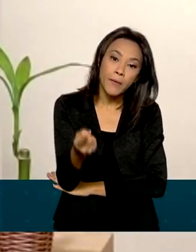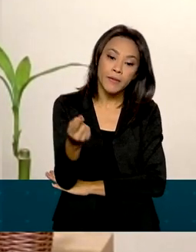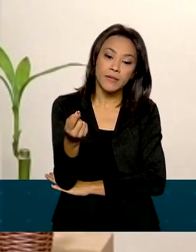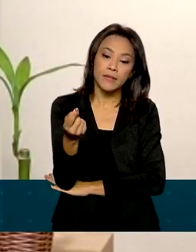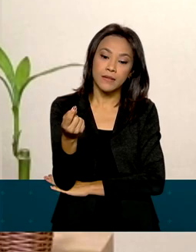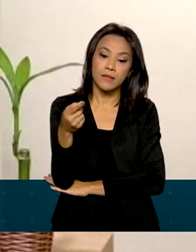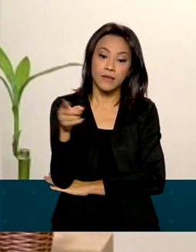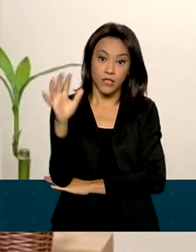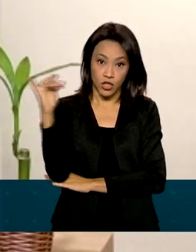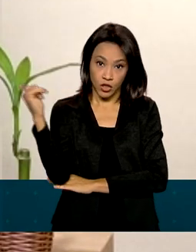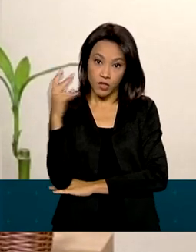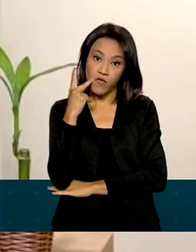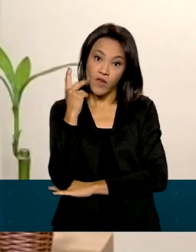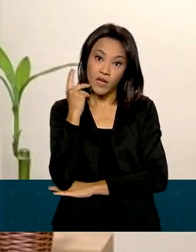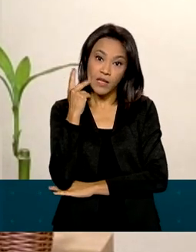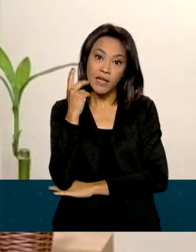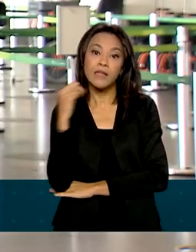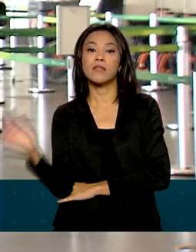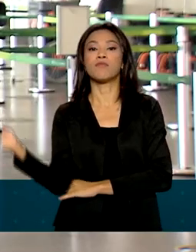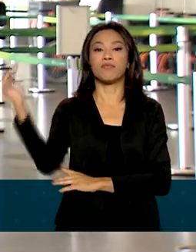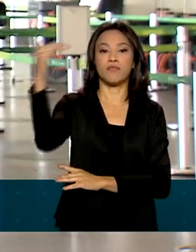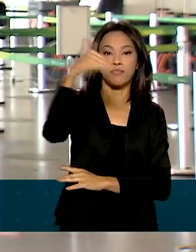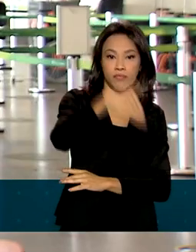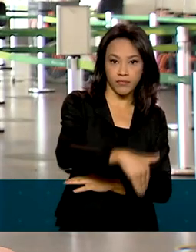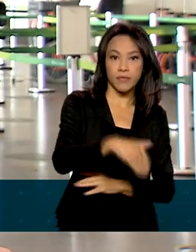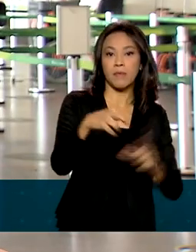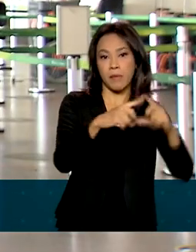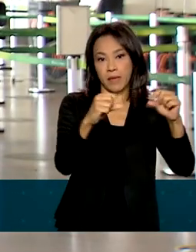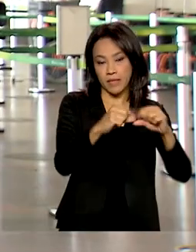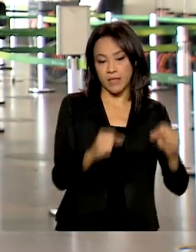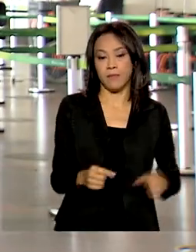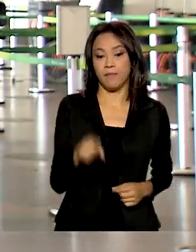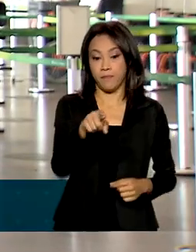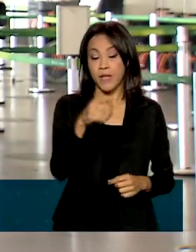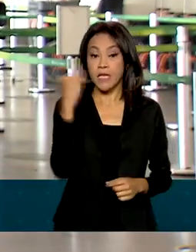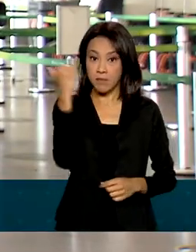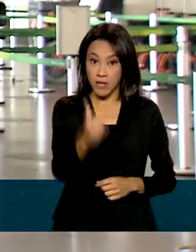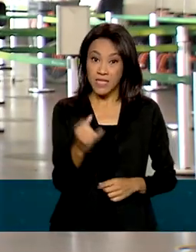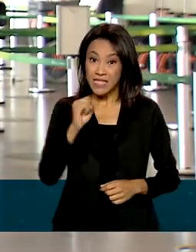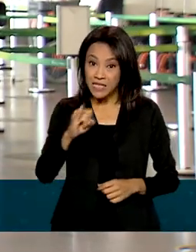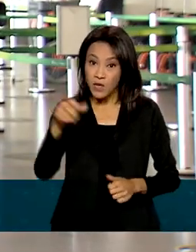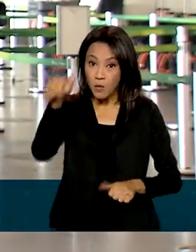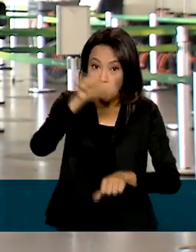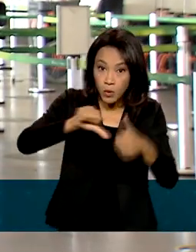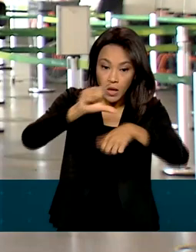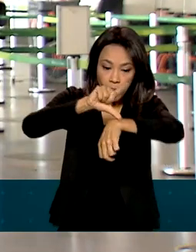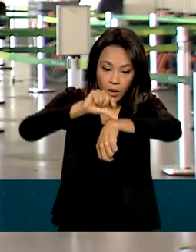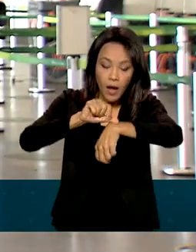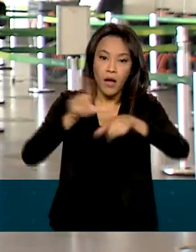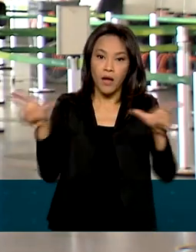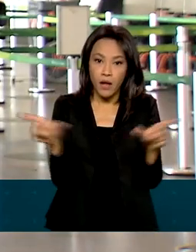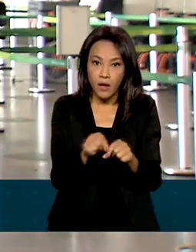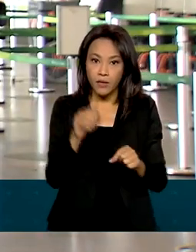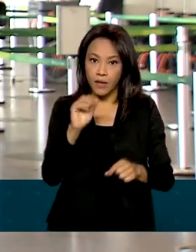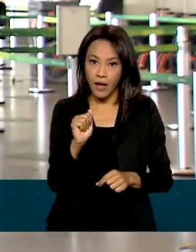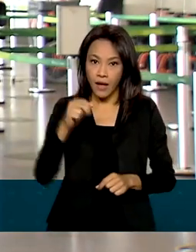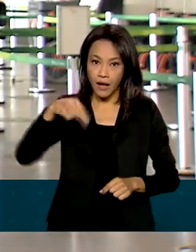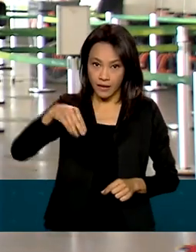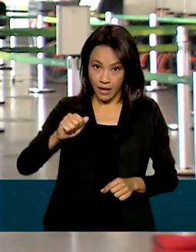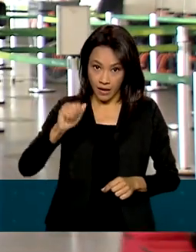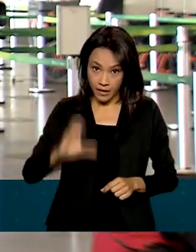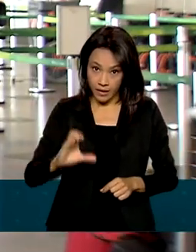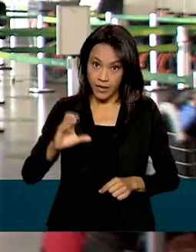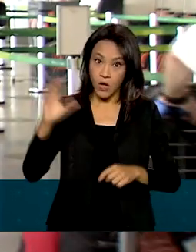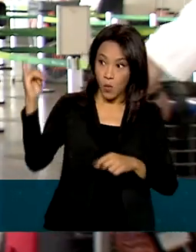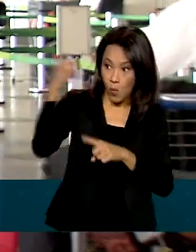de Fortaleza para Brasília. Segundo a ANAC, se houver alguma mudança programada no horário ou itinerário do voo, as